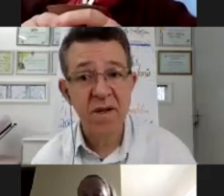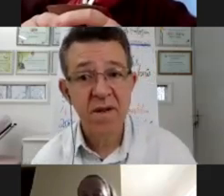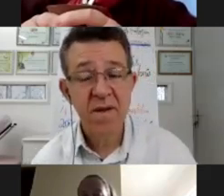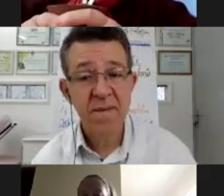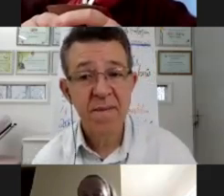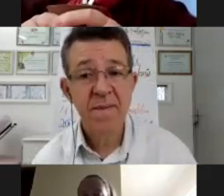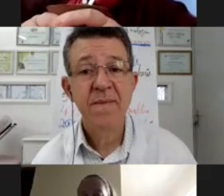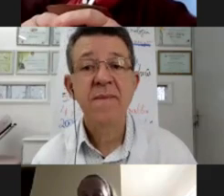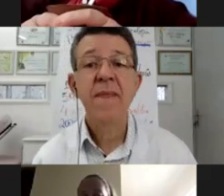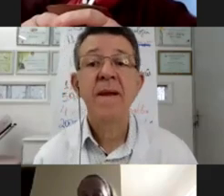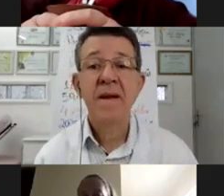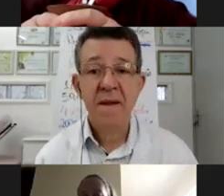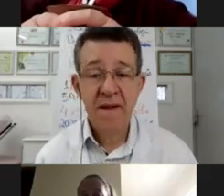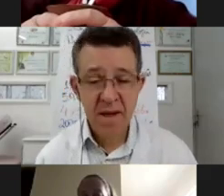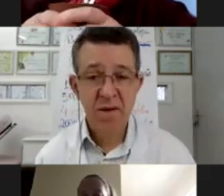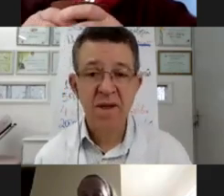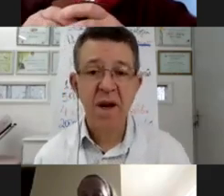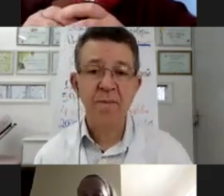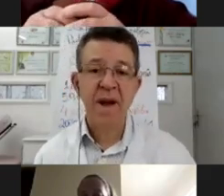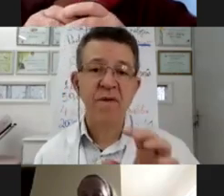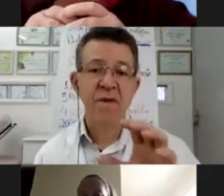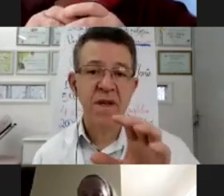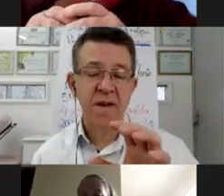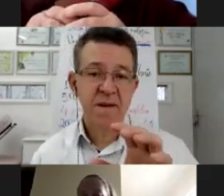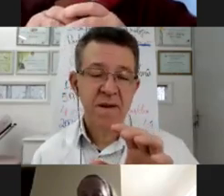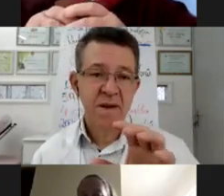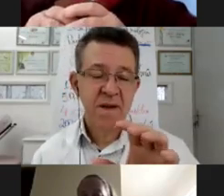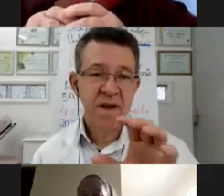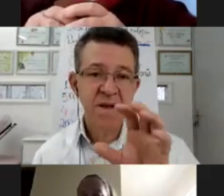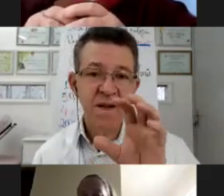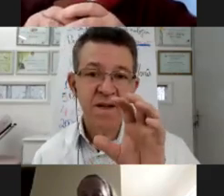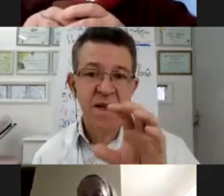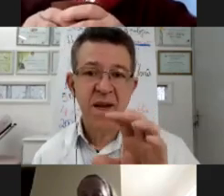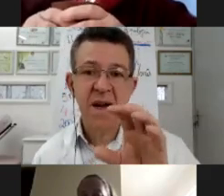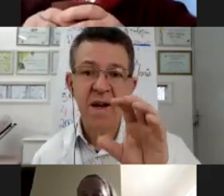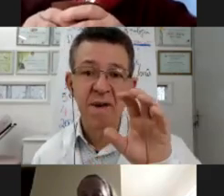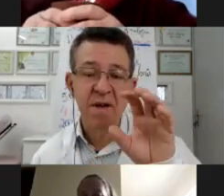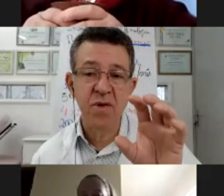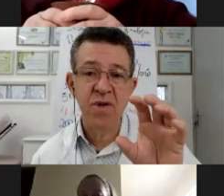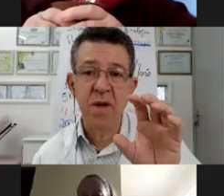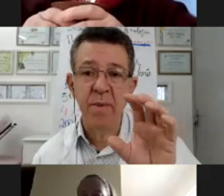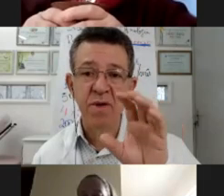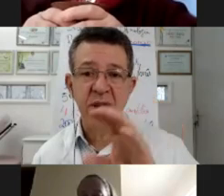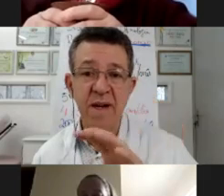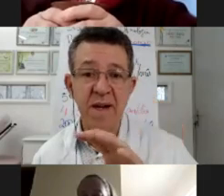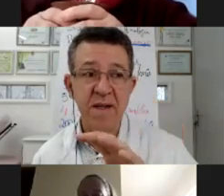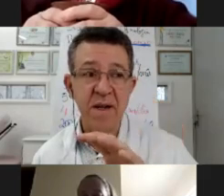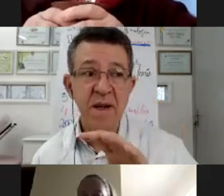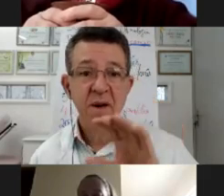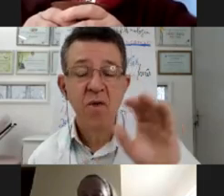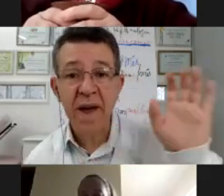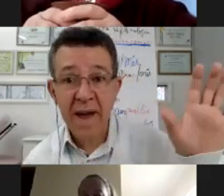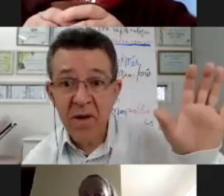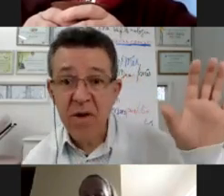contraindicações. É isso que eu queria saber. Isso. Então, para você exercer a reflexologia numa pessoa que tem